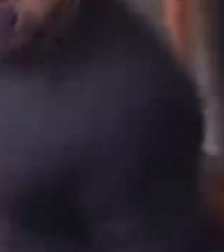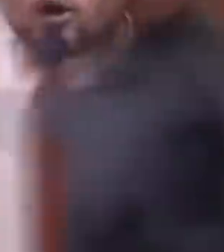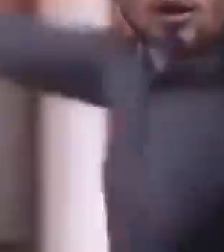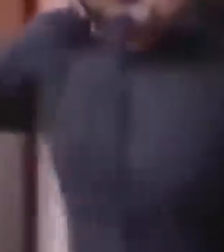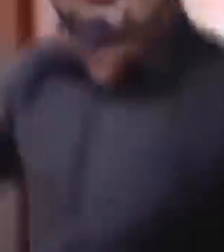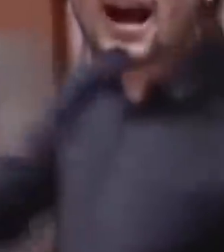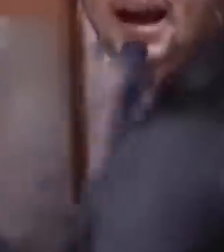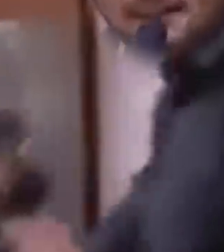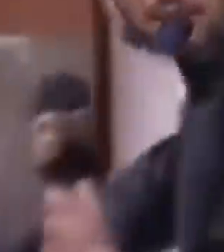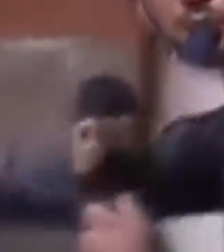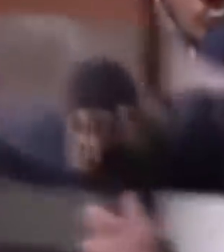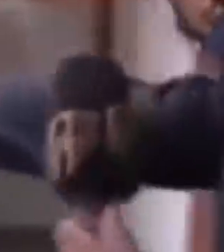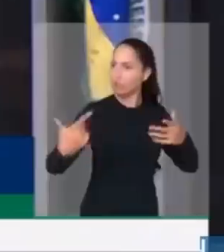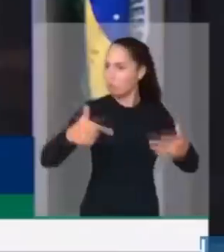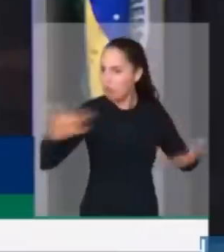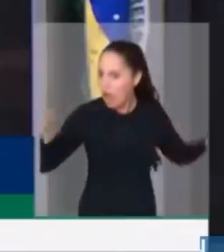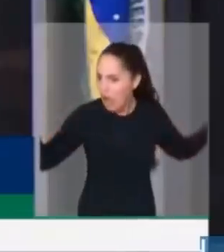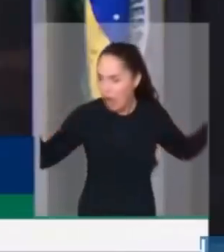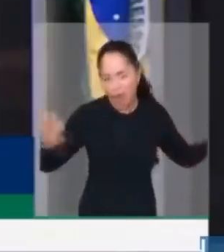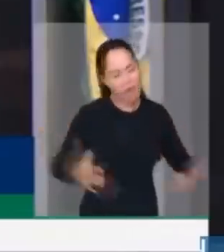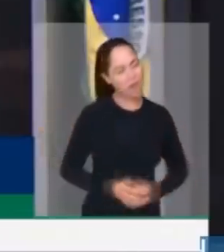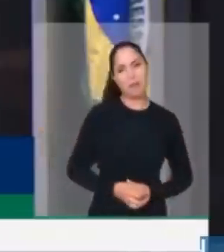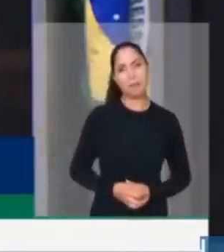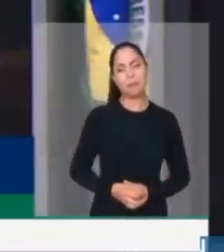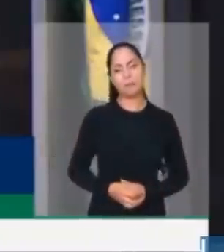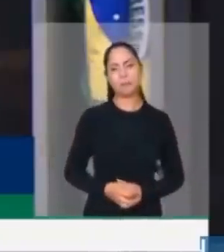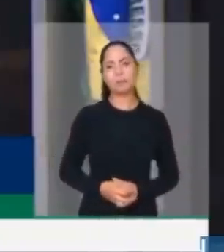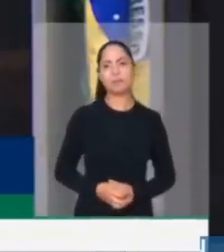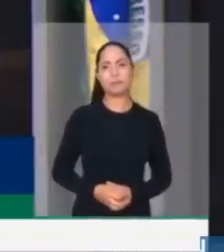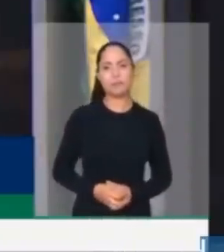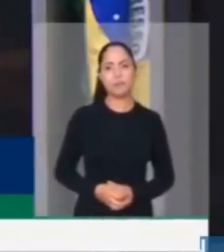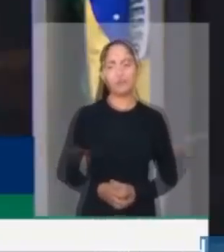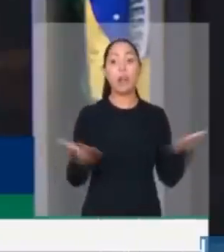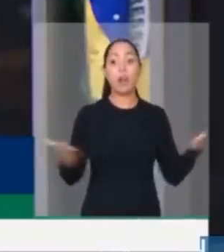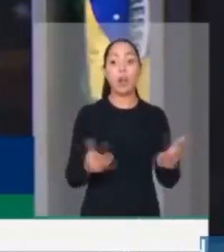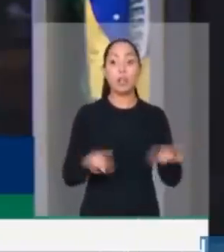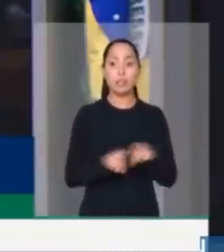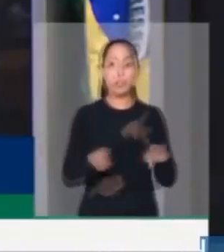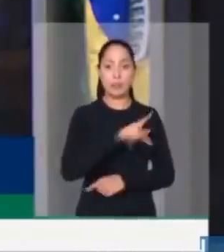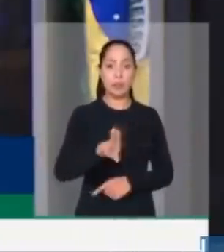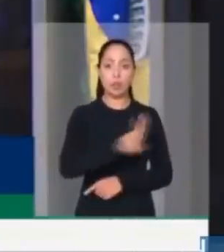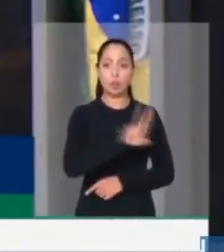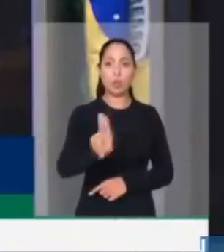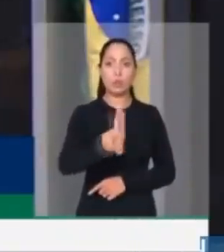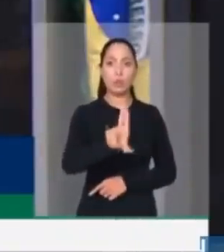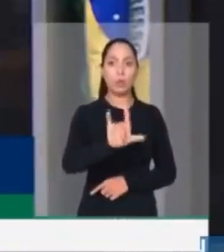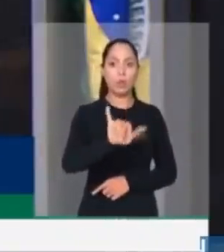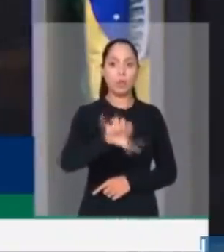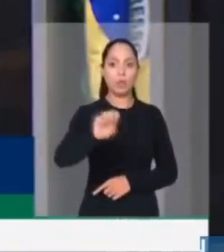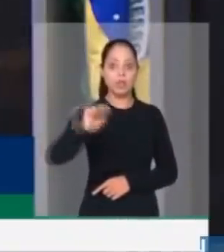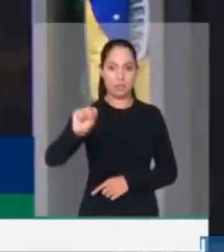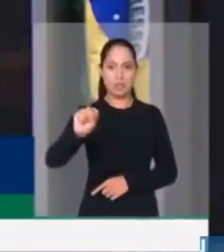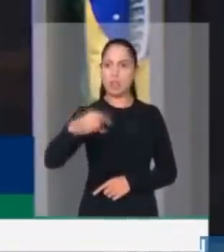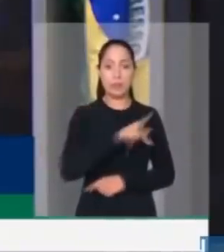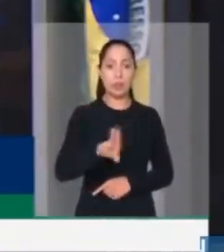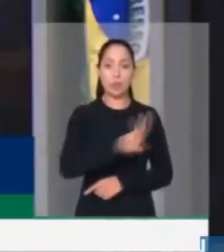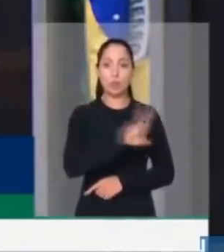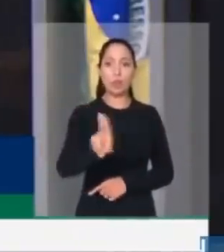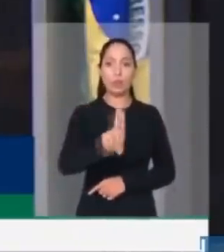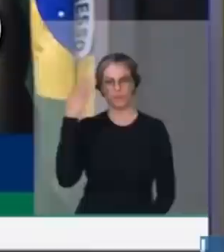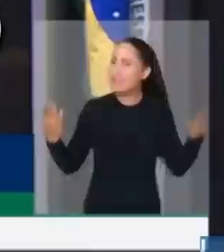Mário. Vagabundo, parafraseando o doutor Ulisses, eu não sou o candidato vitorioso, eu